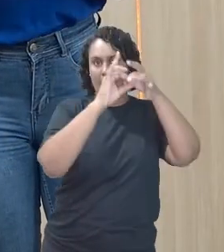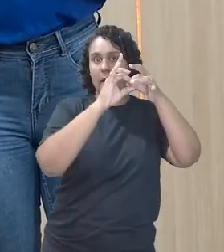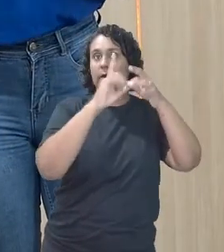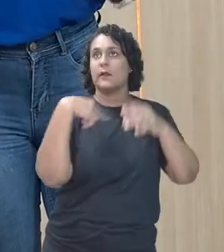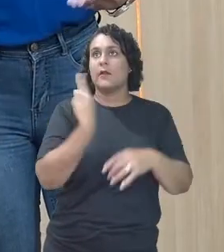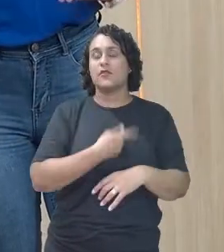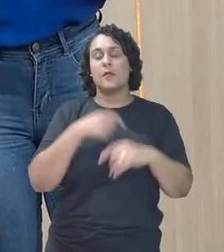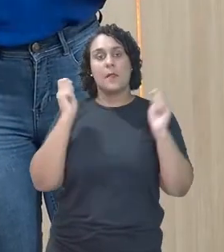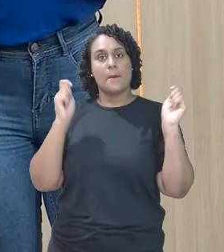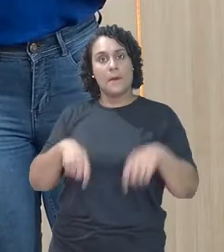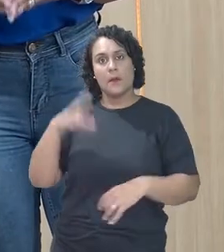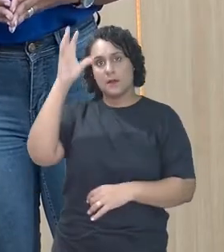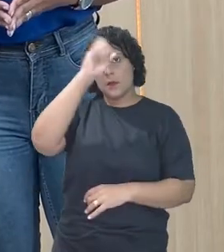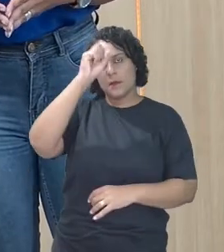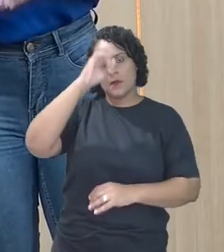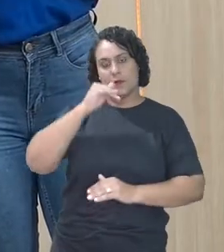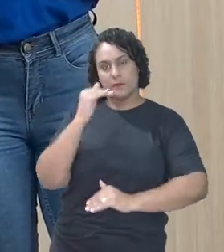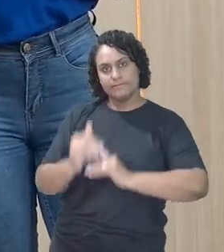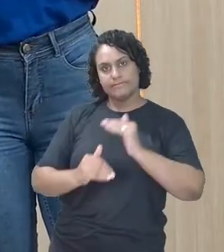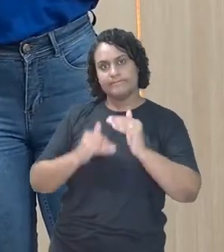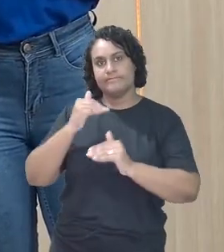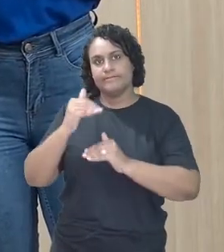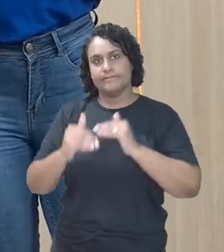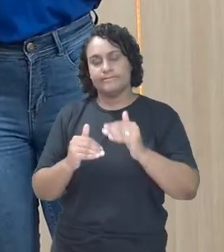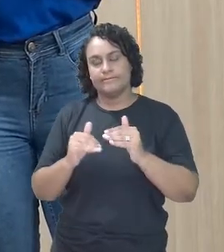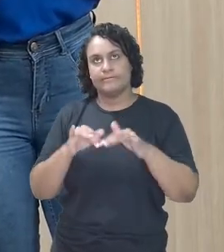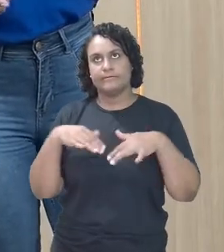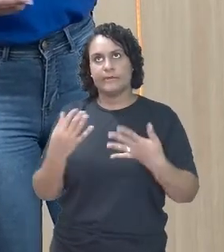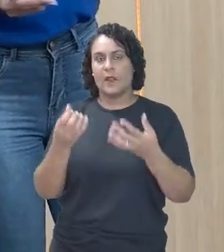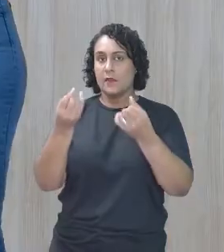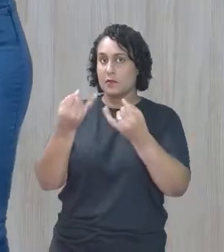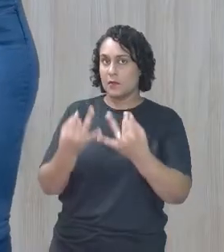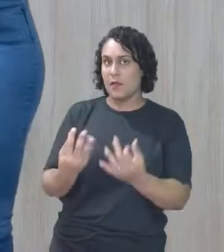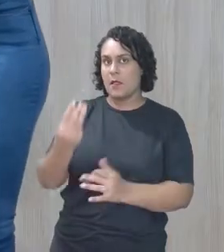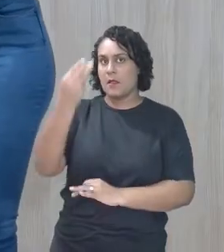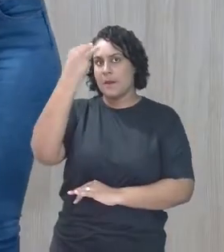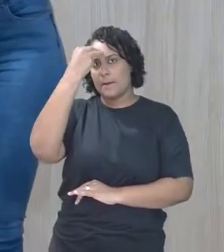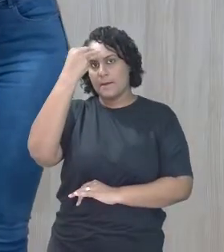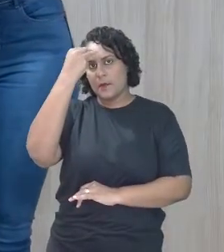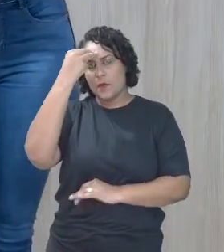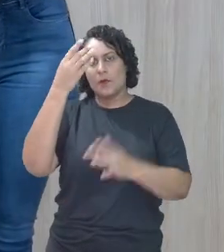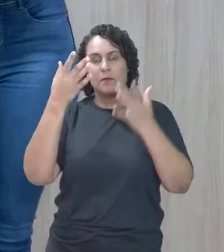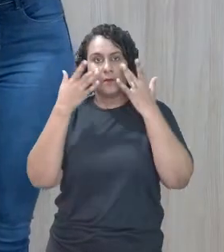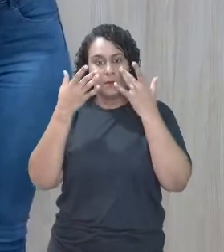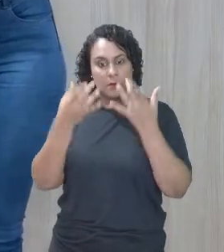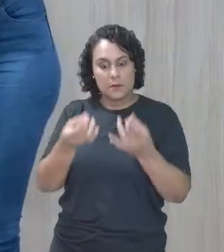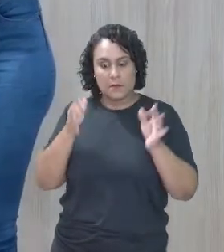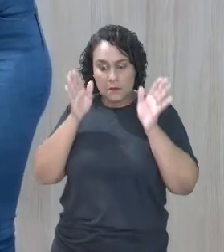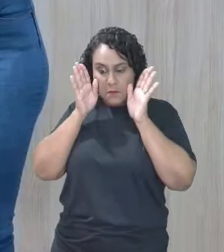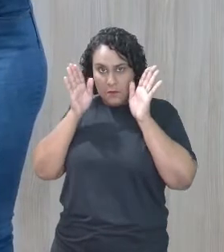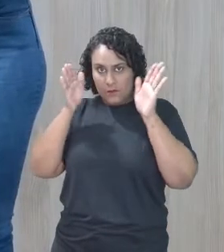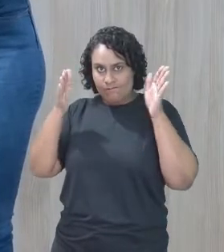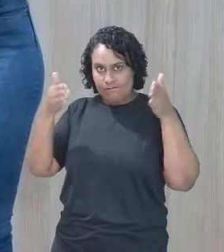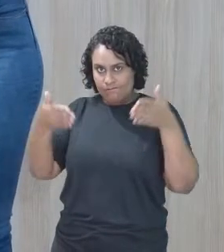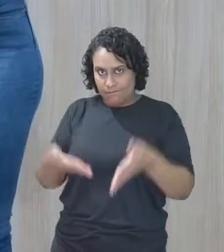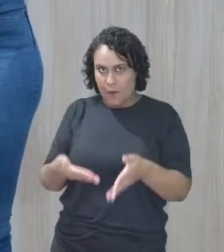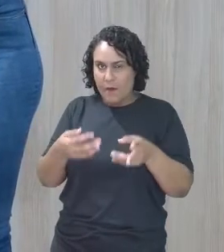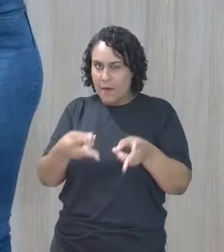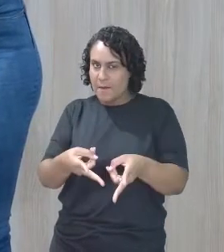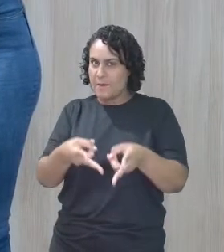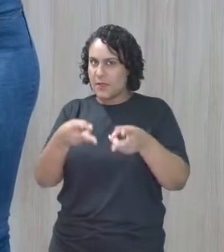com que a gente aprenda e se desenvolva. E aí a gente está falando de memória, atenção,